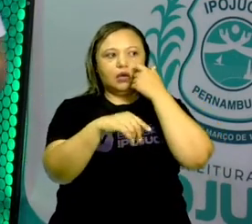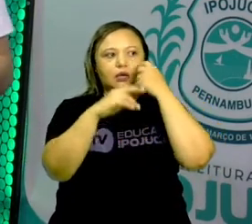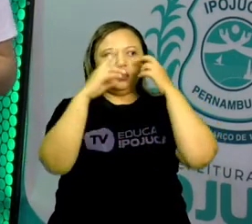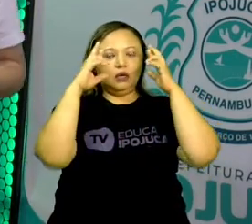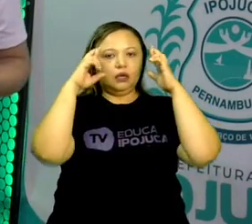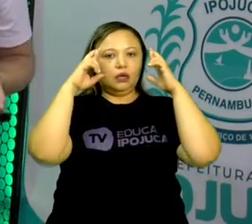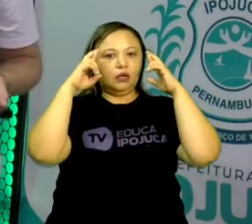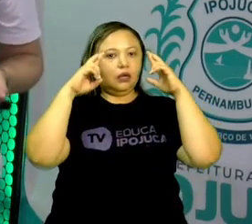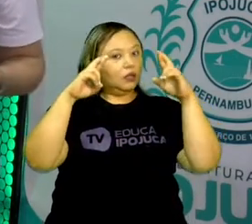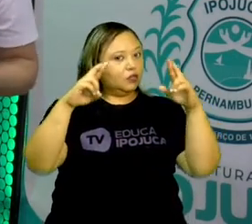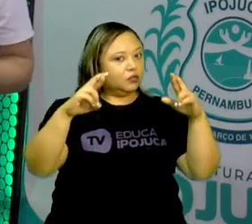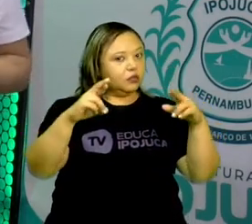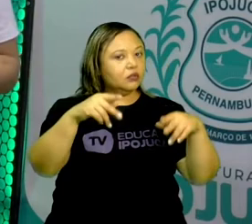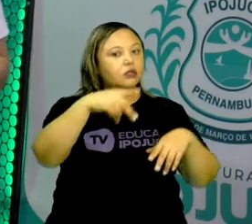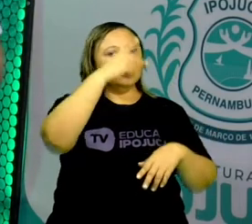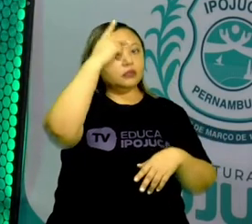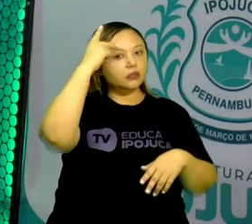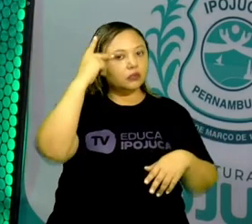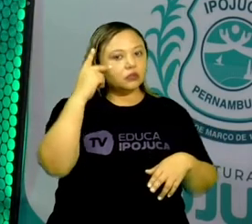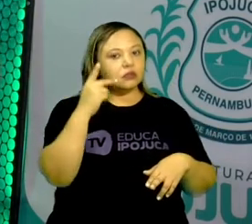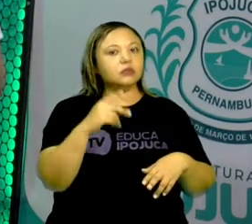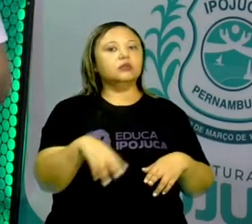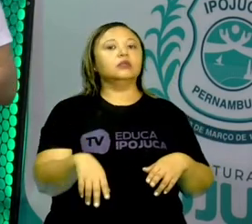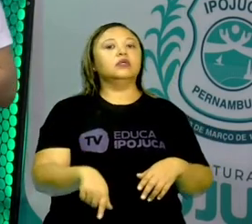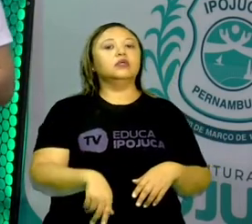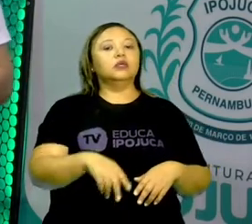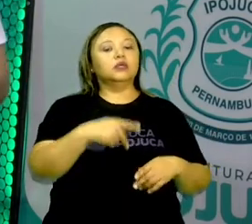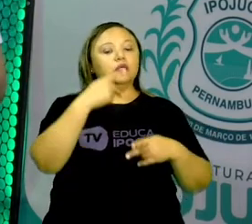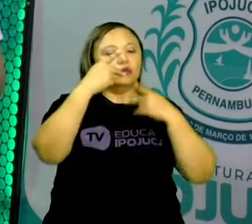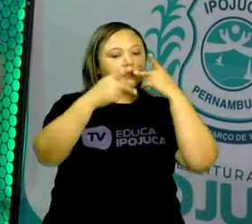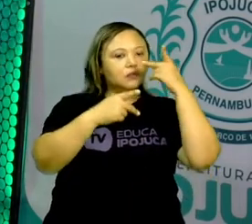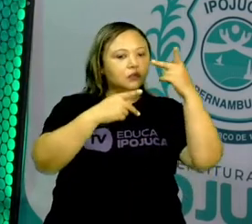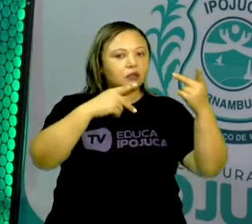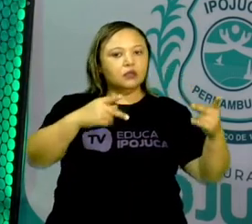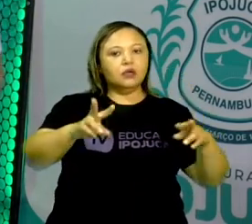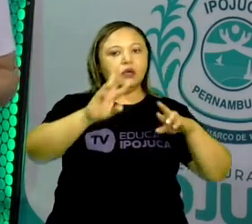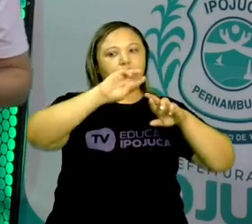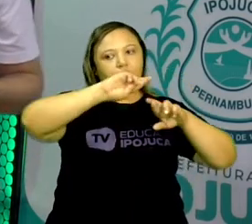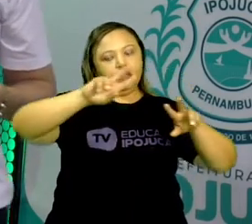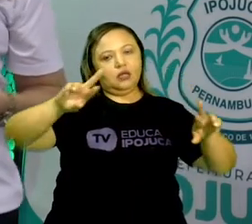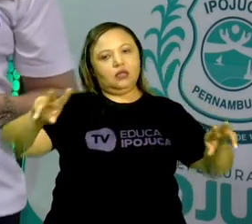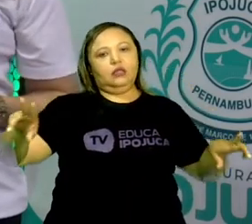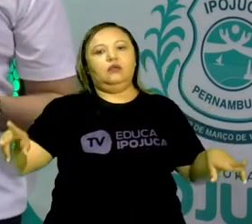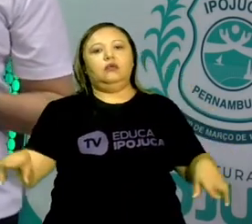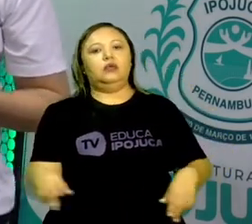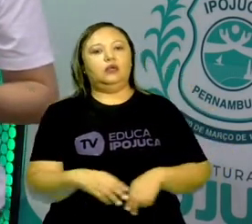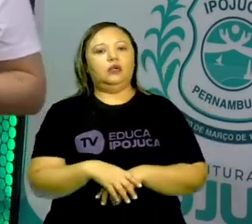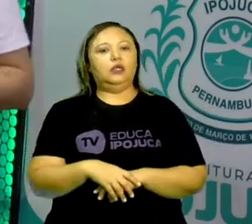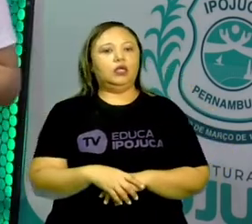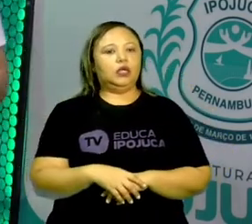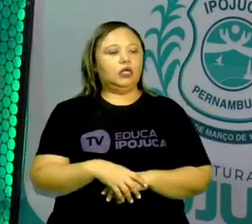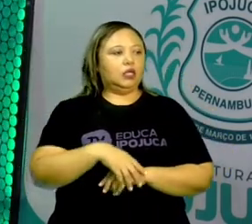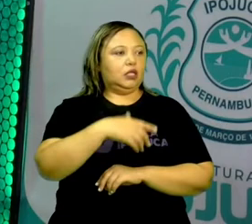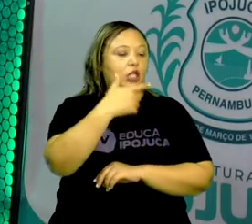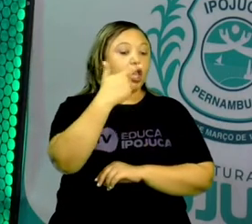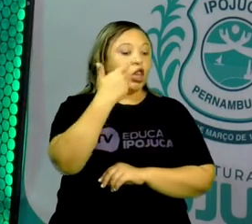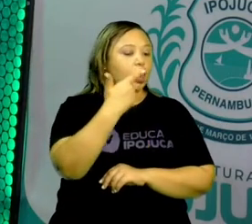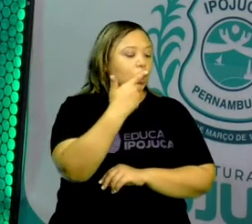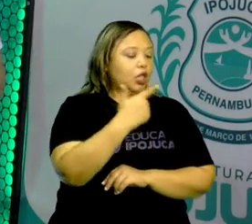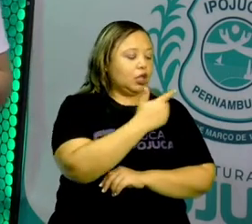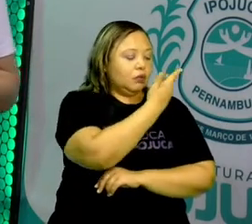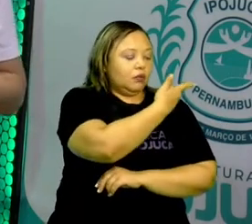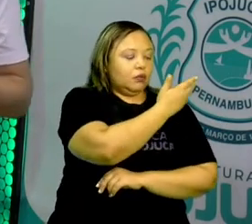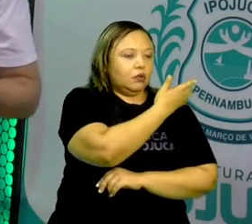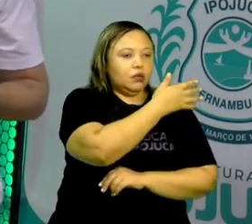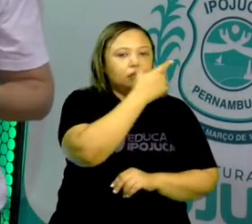quento, R$2. Por que eu preciso respeitar isso, Por que eu preciso respeitar quando eu estou